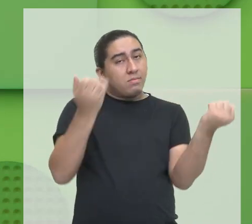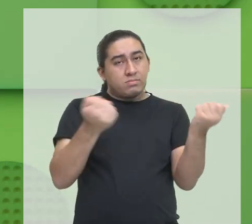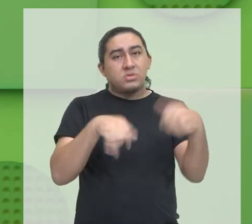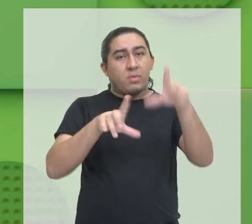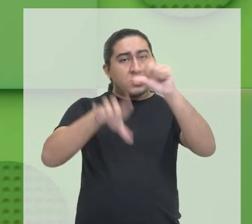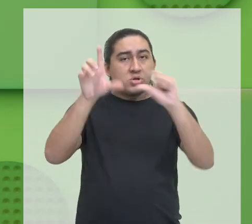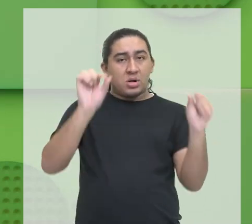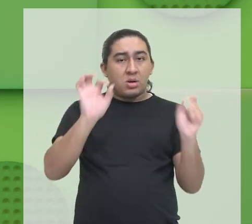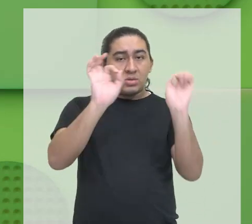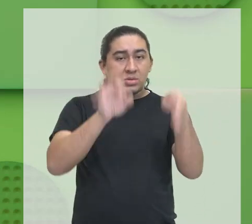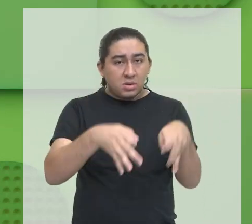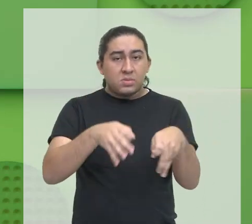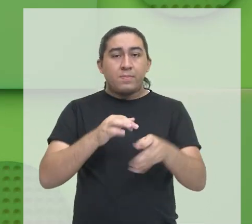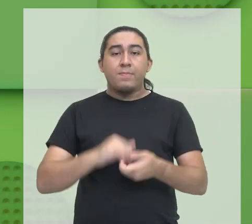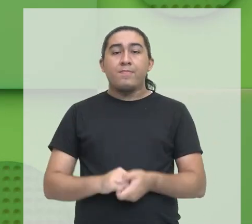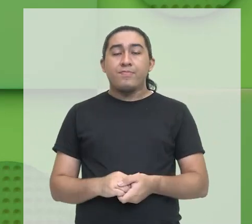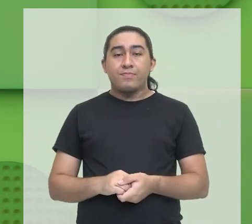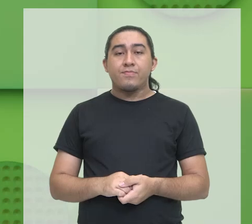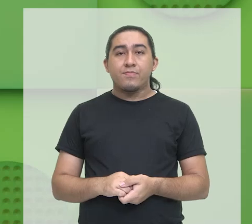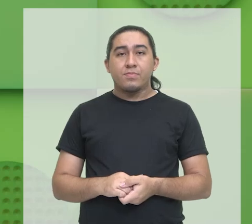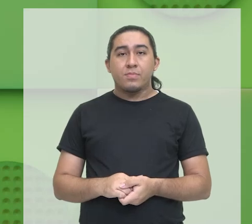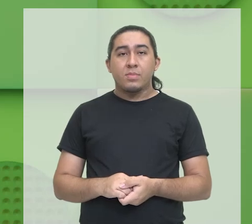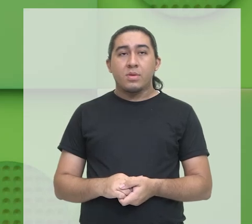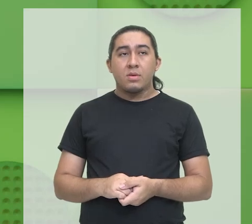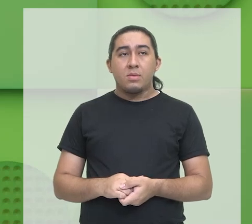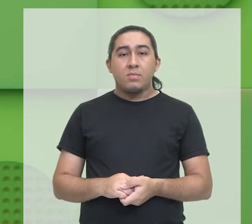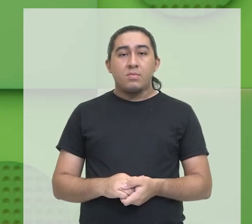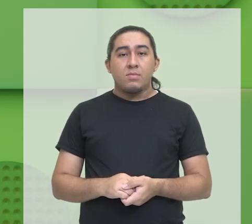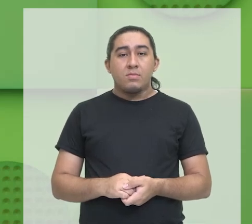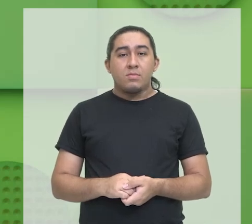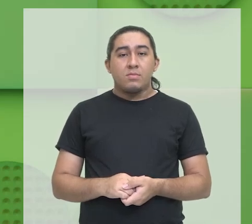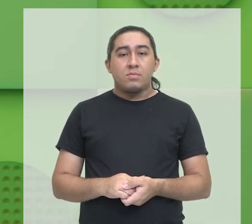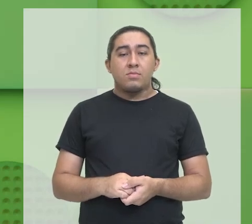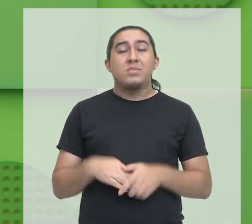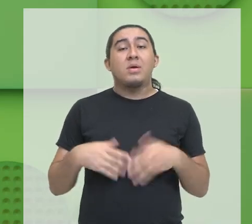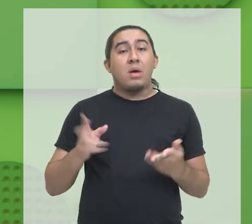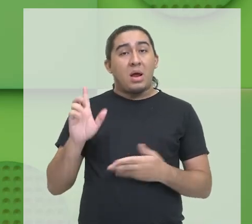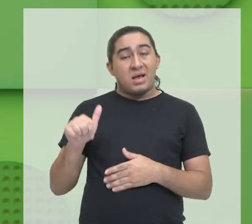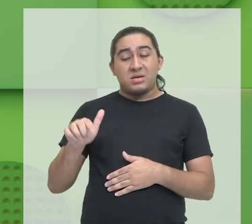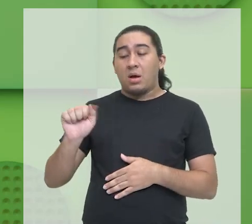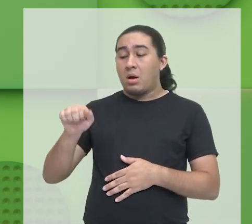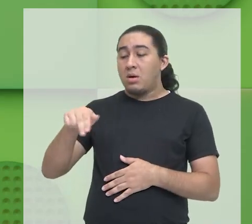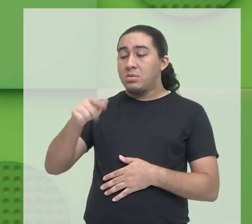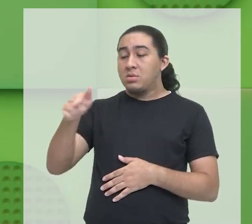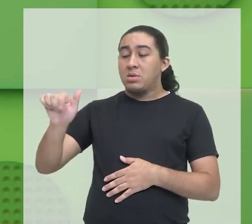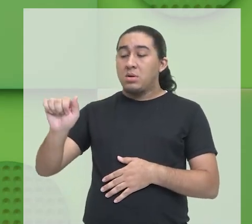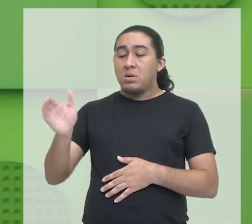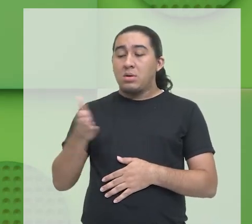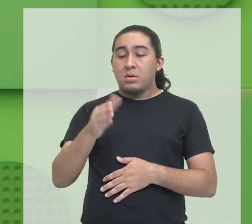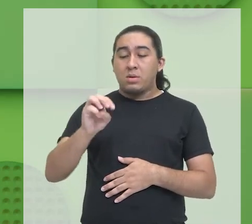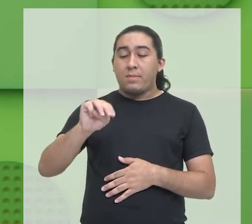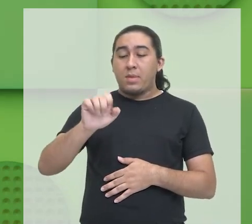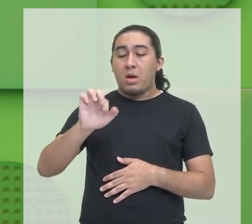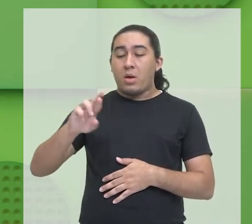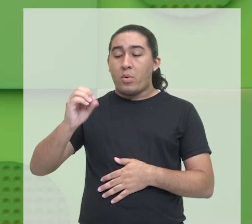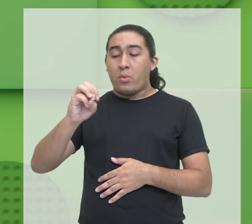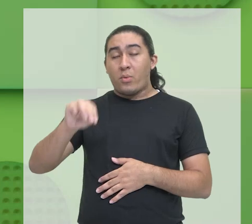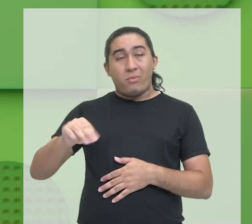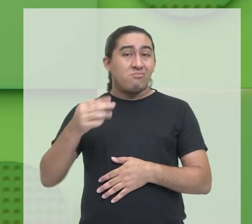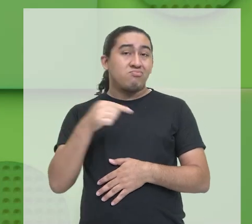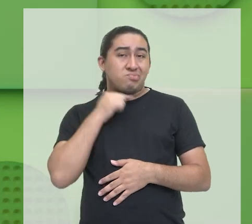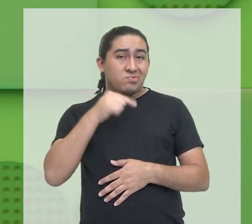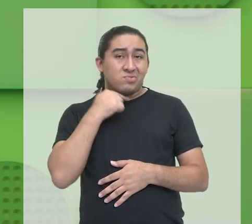estrela. Então as protoestrelas, ou melhor dizendo, as anãs marrons, melhor dizendo, elas não conseguem atingir